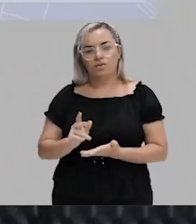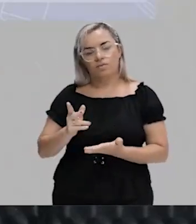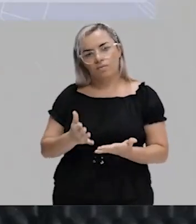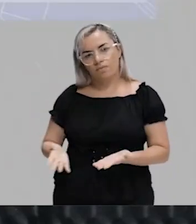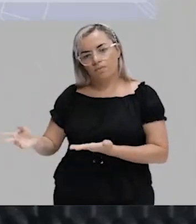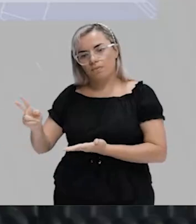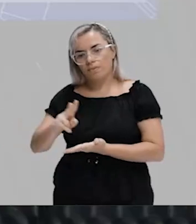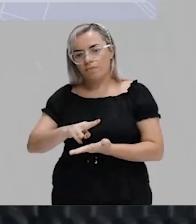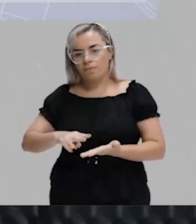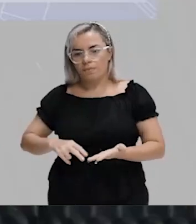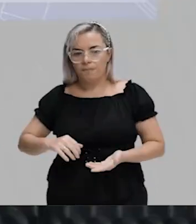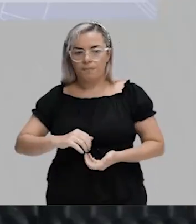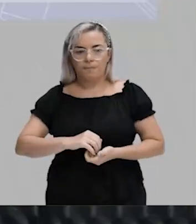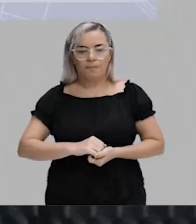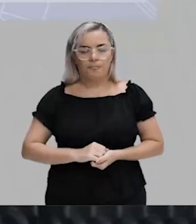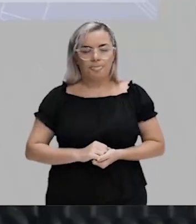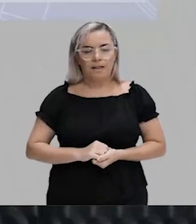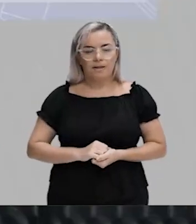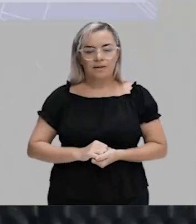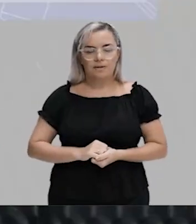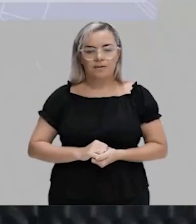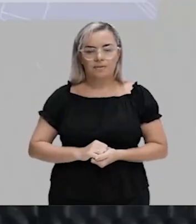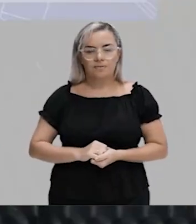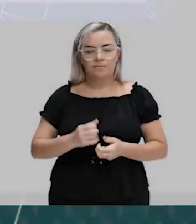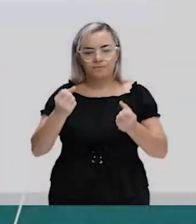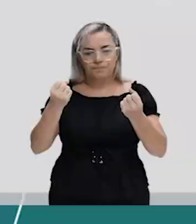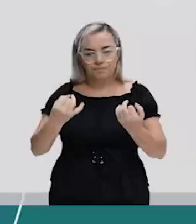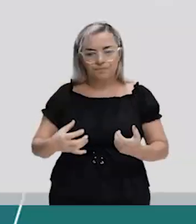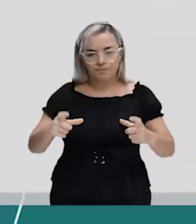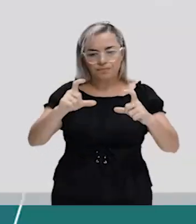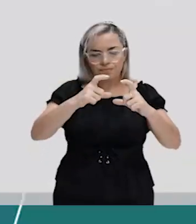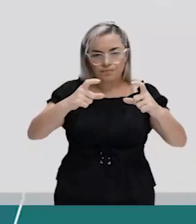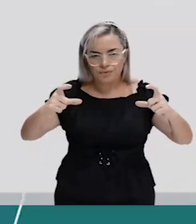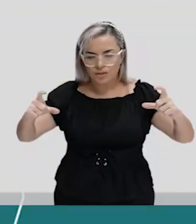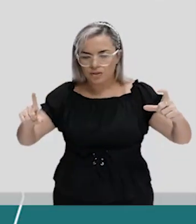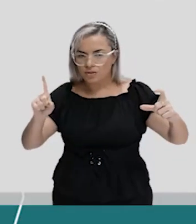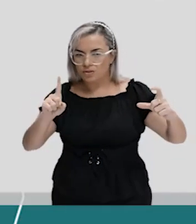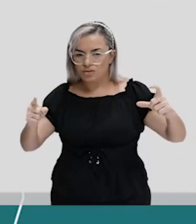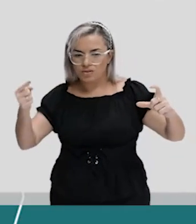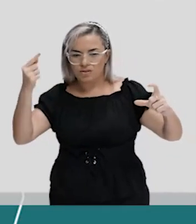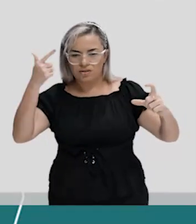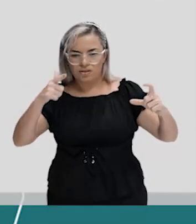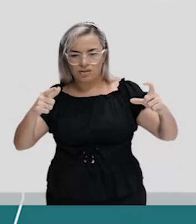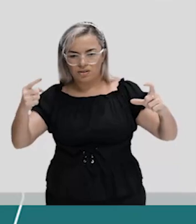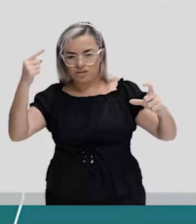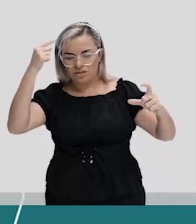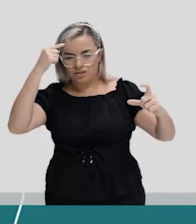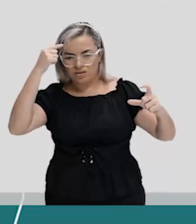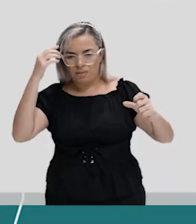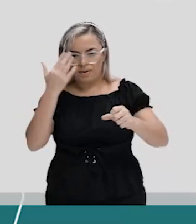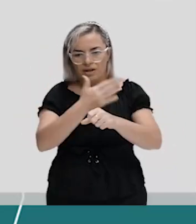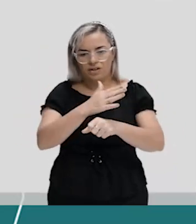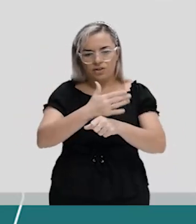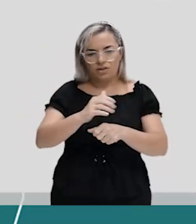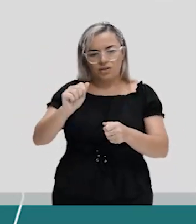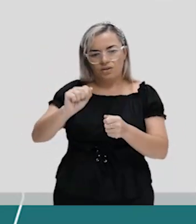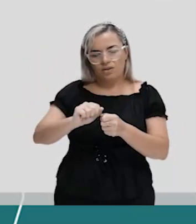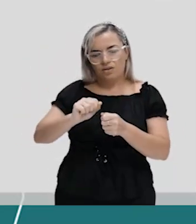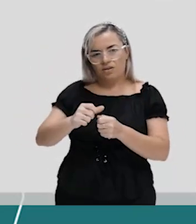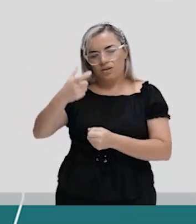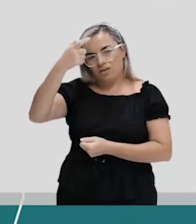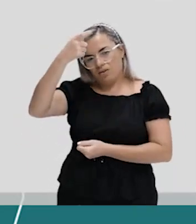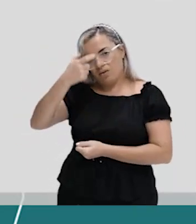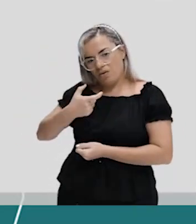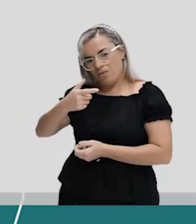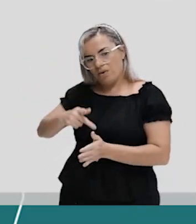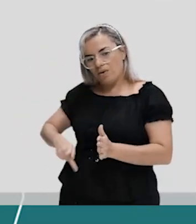rolando de abismo em abismo. Essa oração não dá a ideia de que o sujeito pratica uma ação e que ele